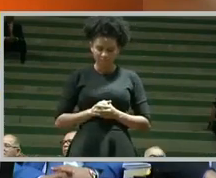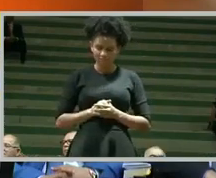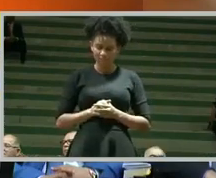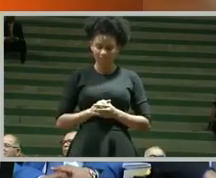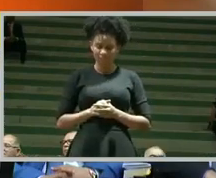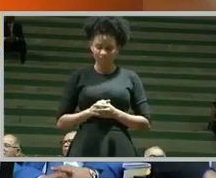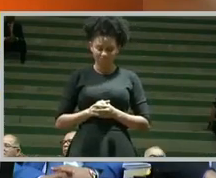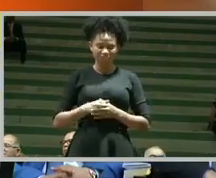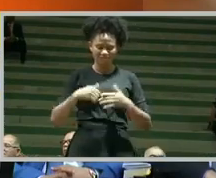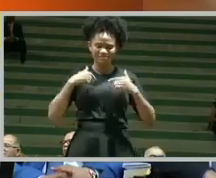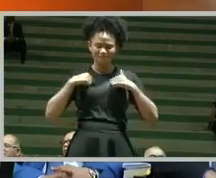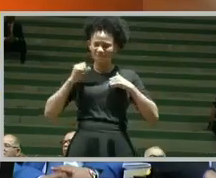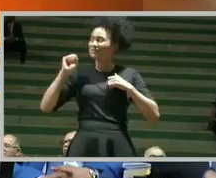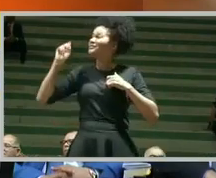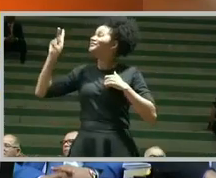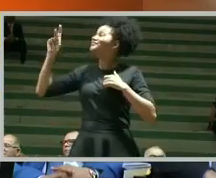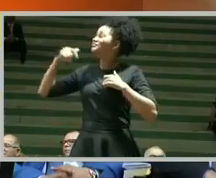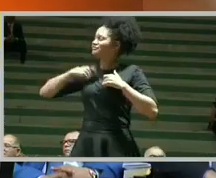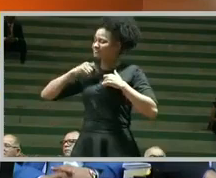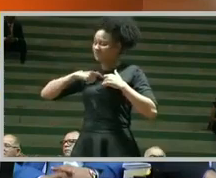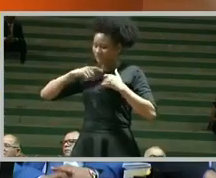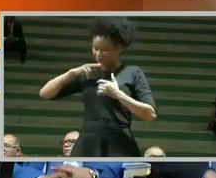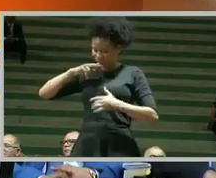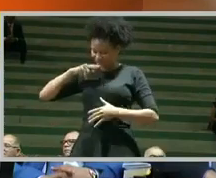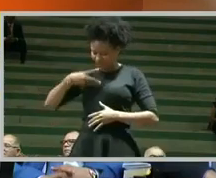Eu reconheço